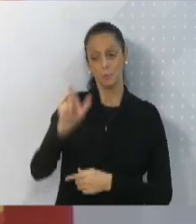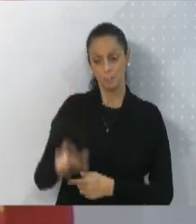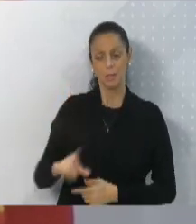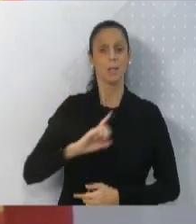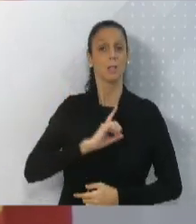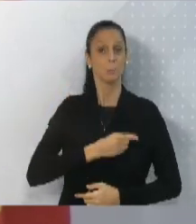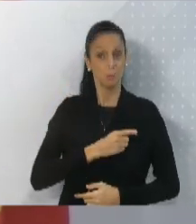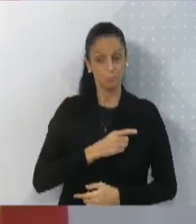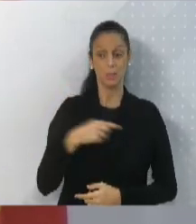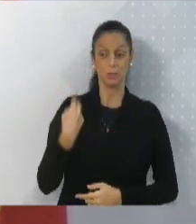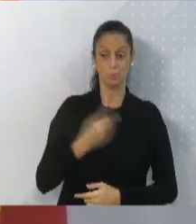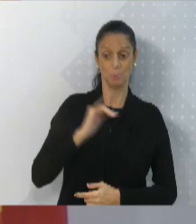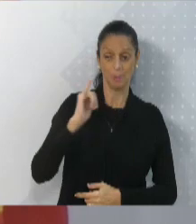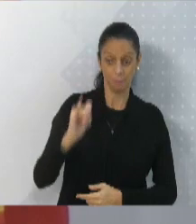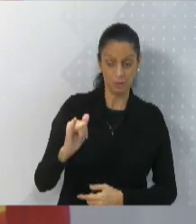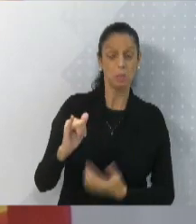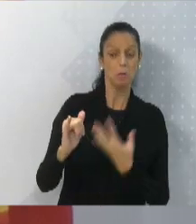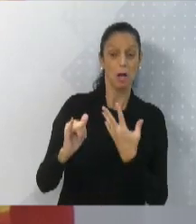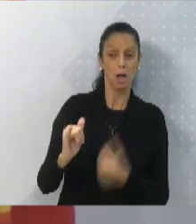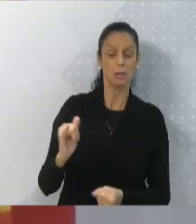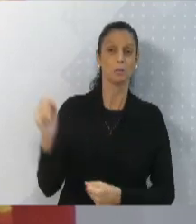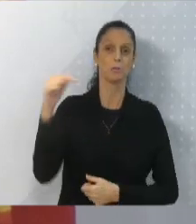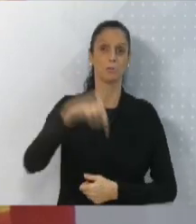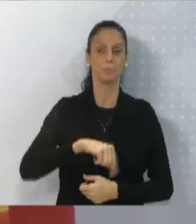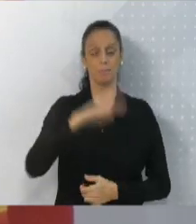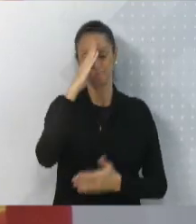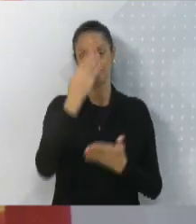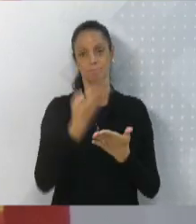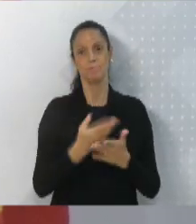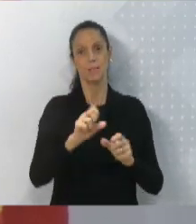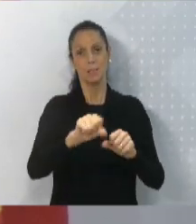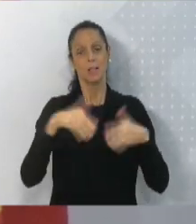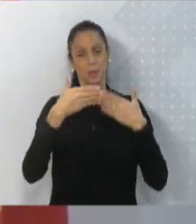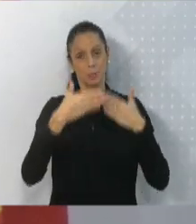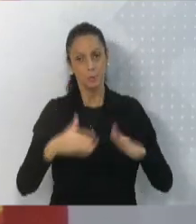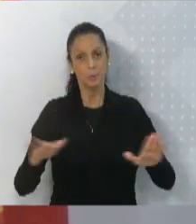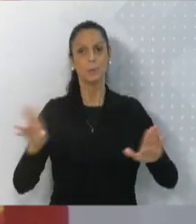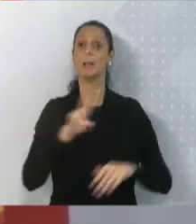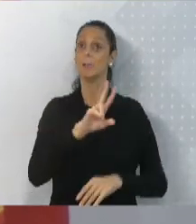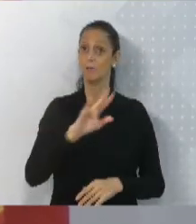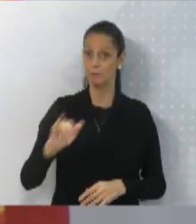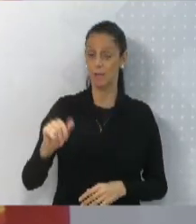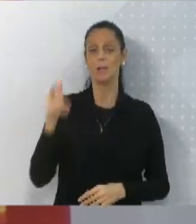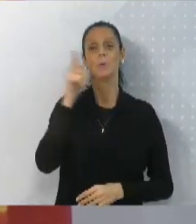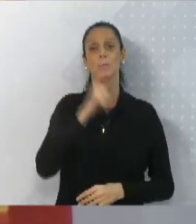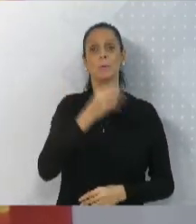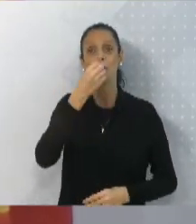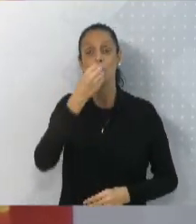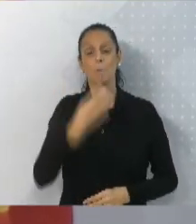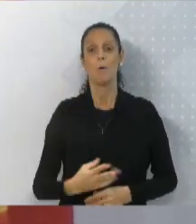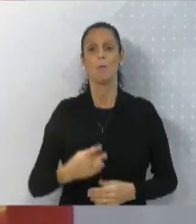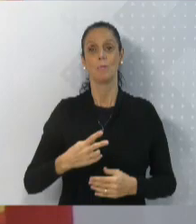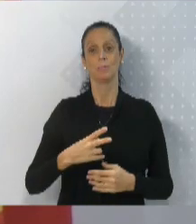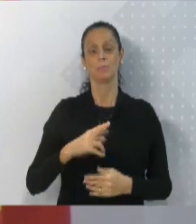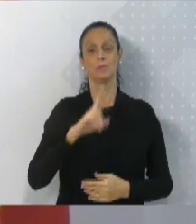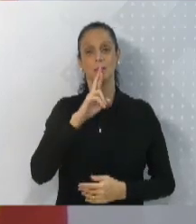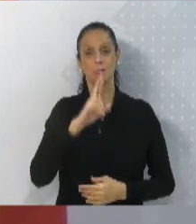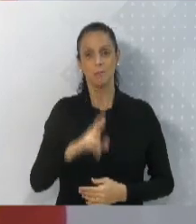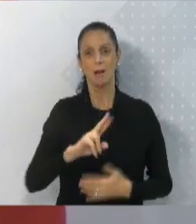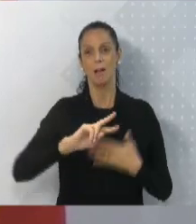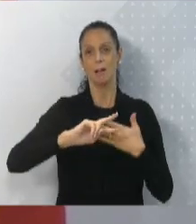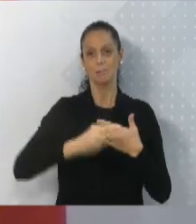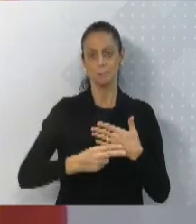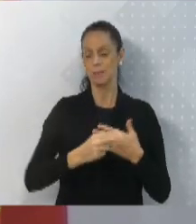a notícia e se colocar na disposição tenho certeza que essa audiência aí vai trazer Bons Frutos para a cidade de Blumenau e região da noite de hoje seria